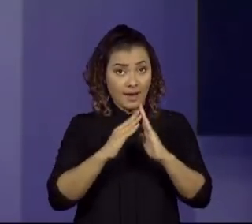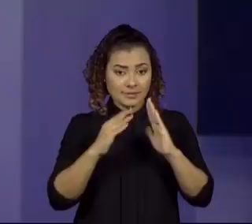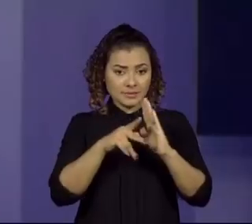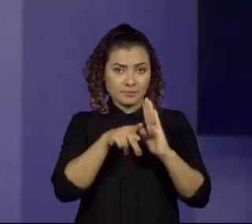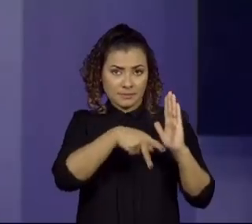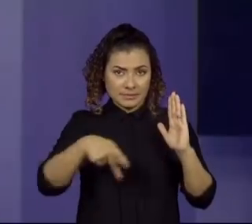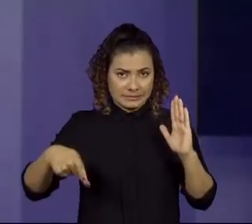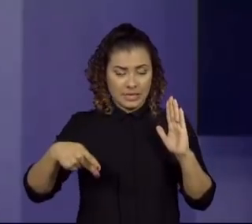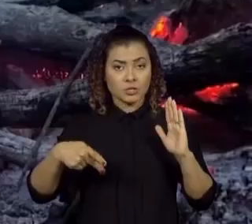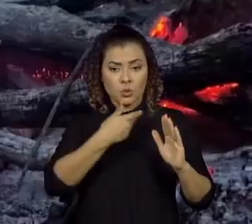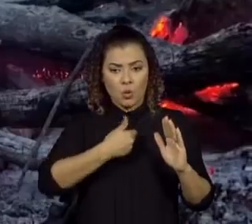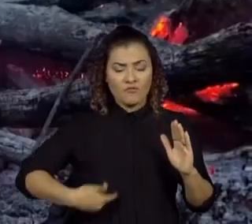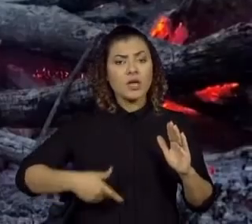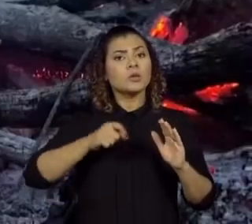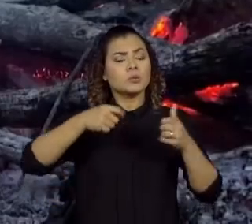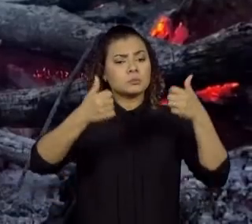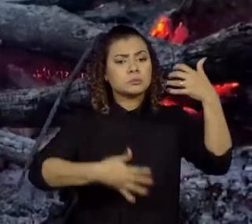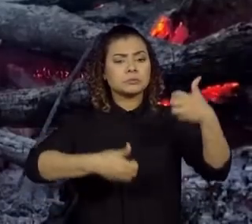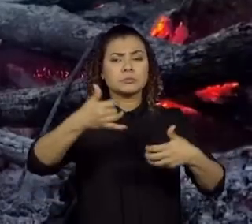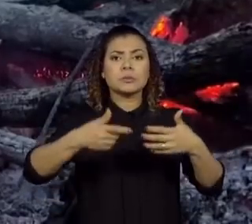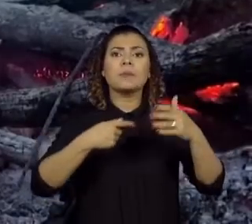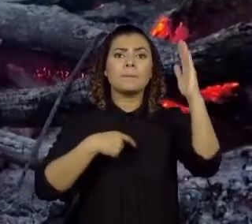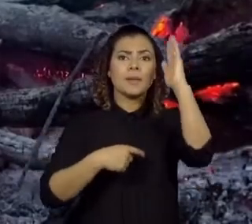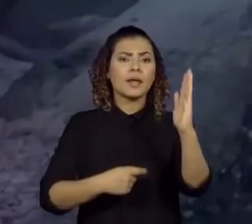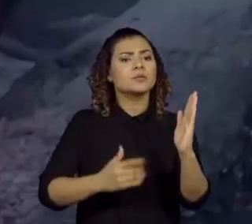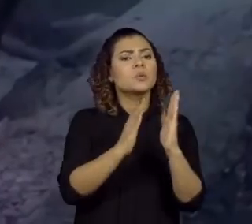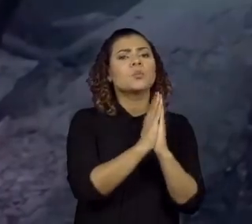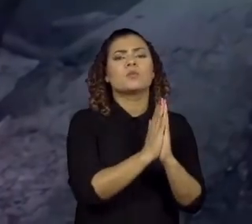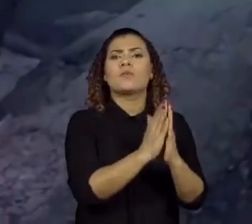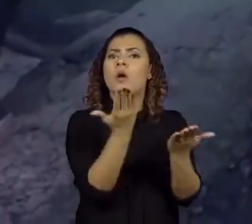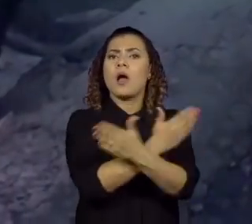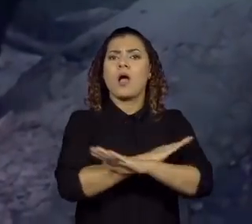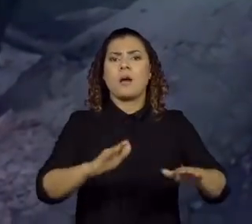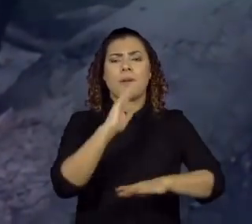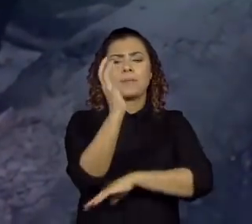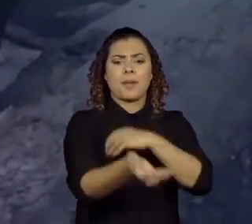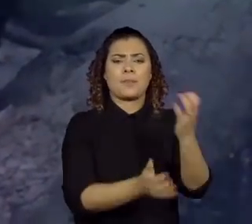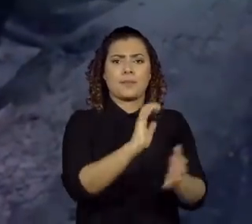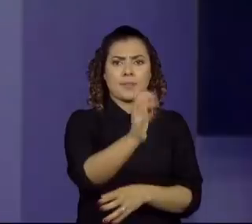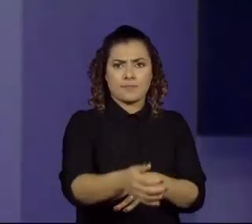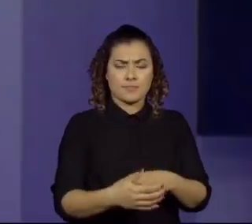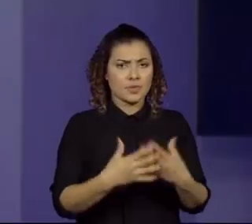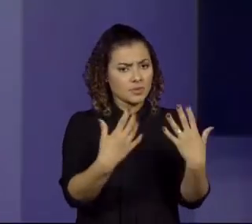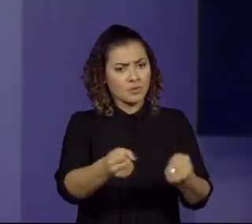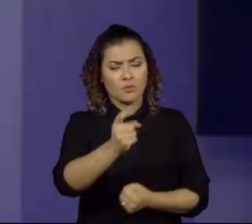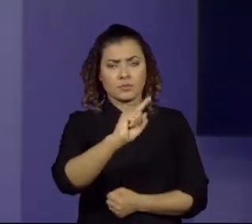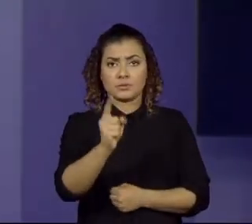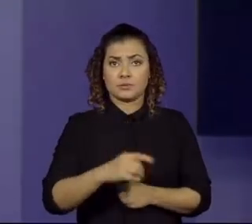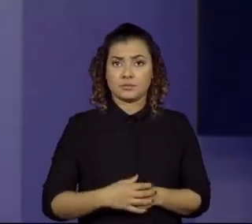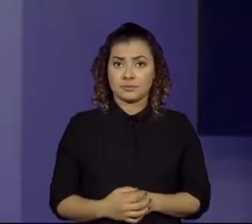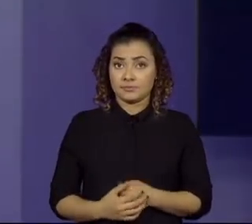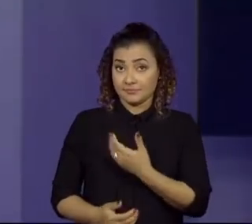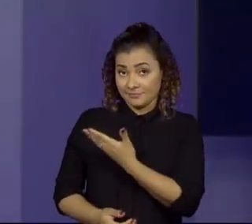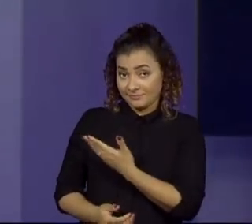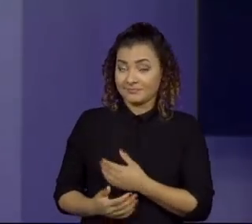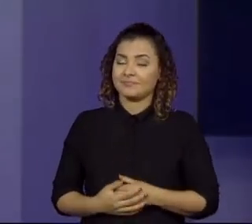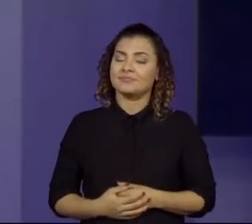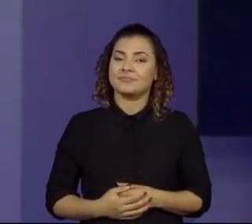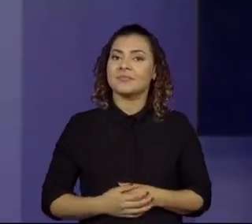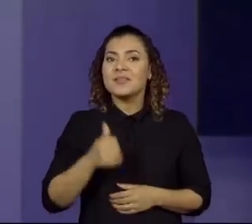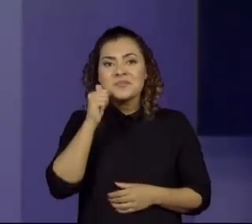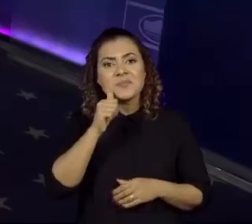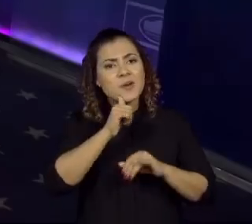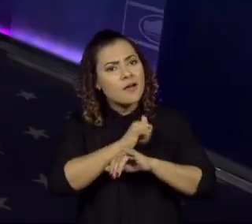comprometimento claro do Brasil para acabar com o desmatamento ilegal. Jen Psaki afirmou